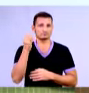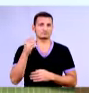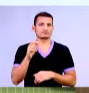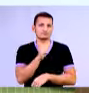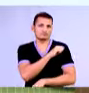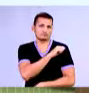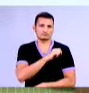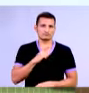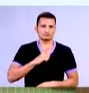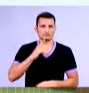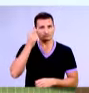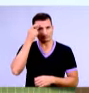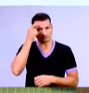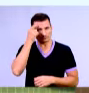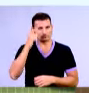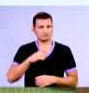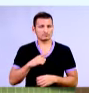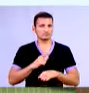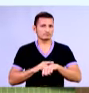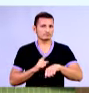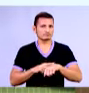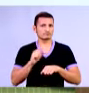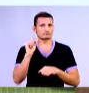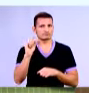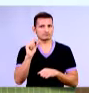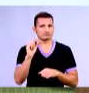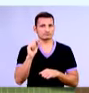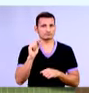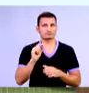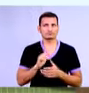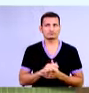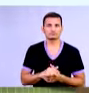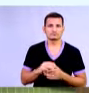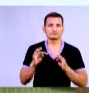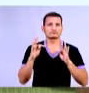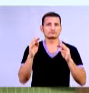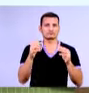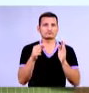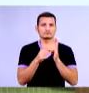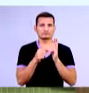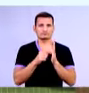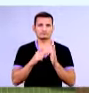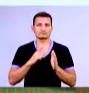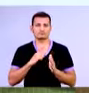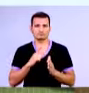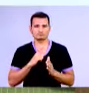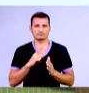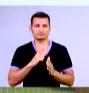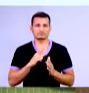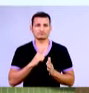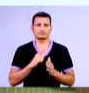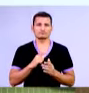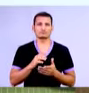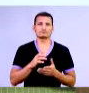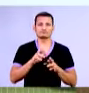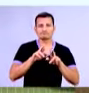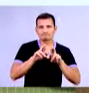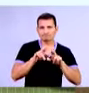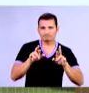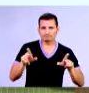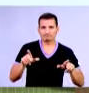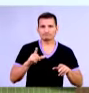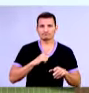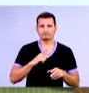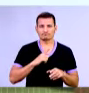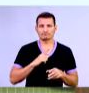que nós teremos um pequeno tempo aqui e que todas essas ferramentas elas têm um leque de oportunidades, oferecem